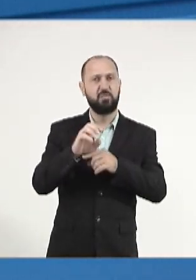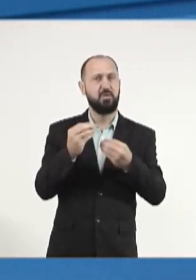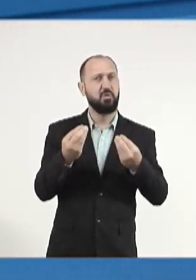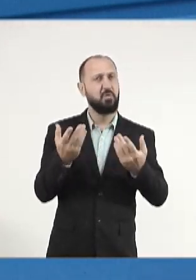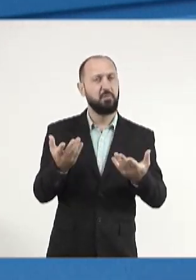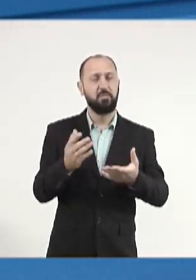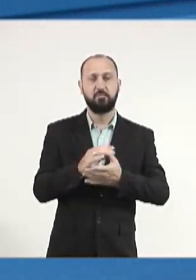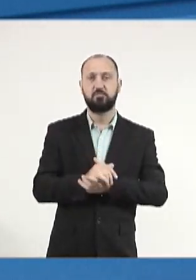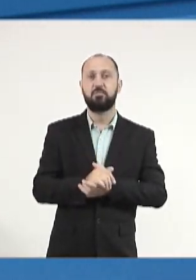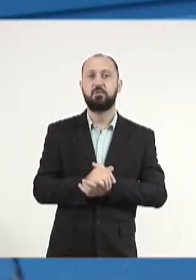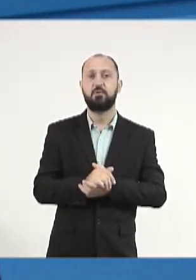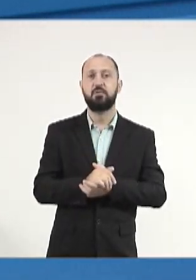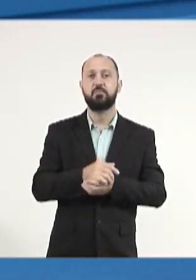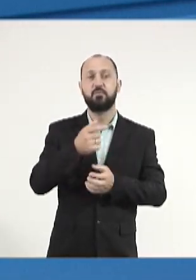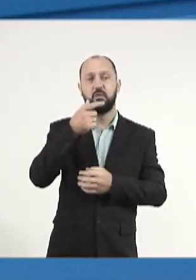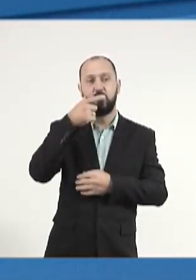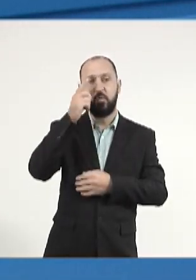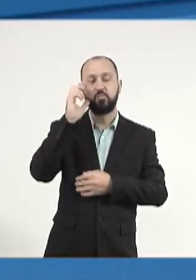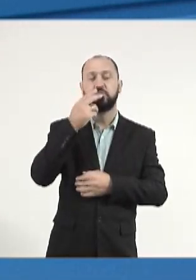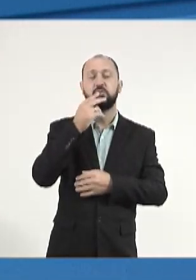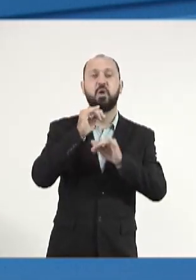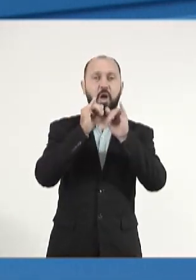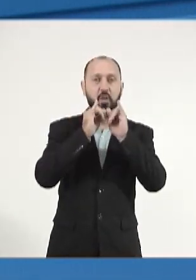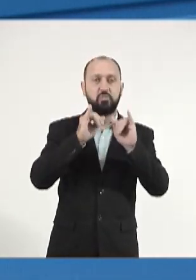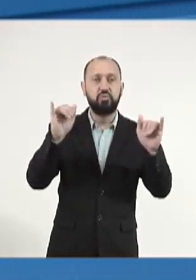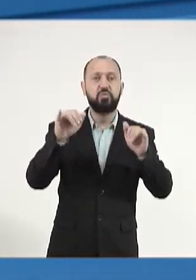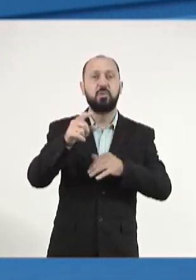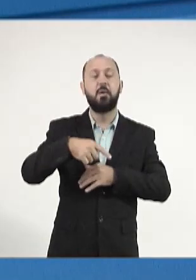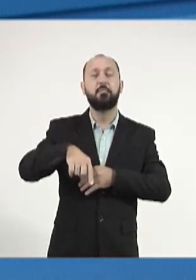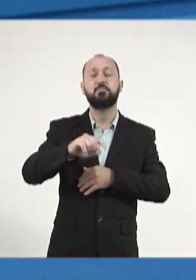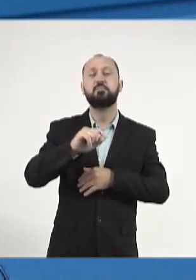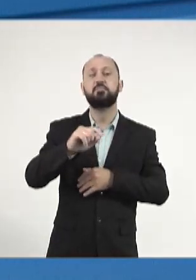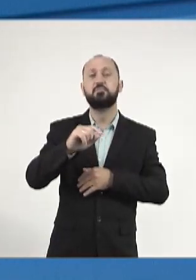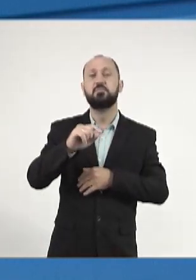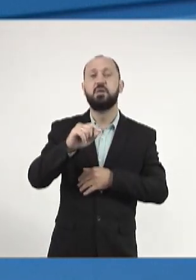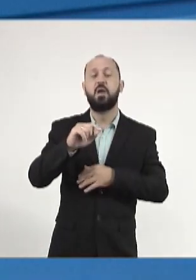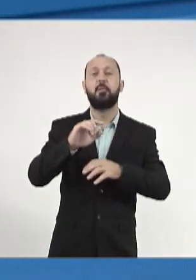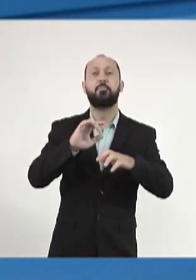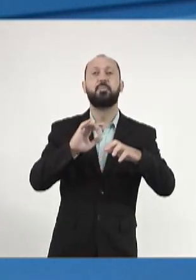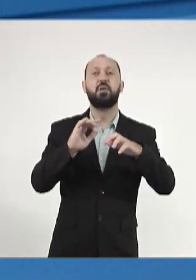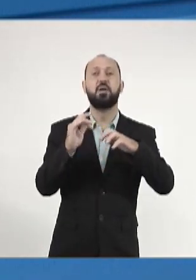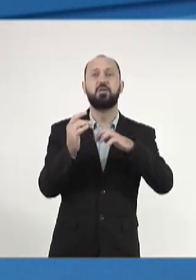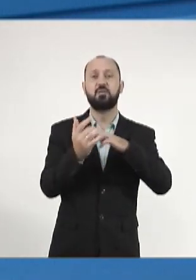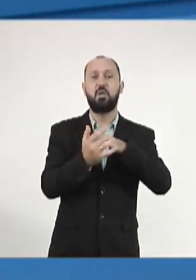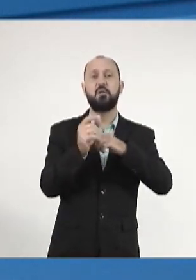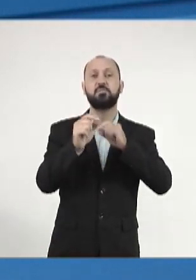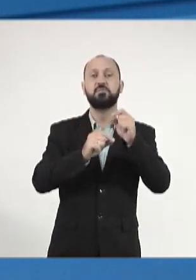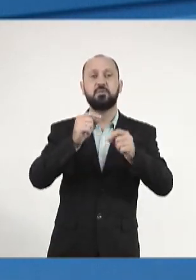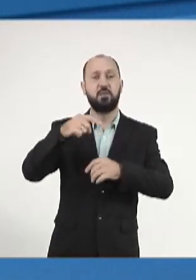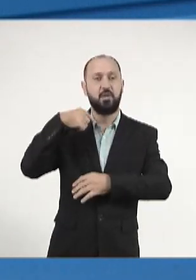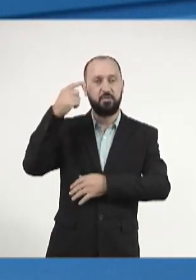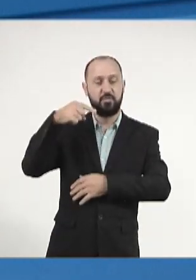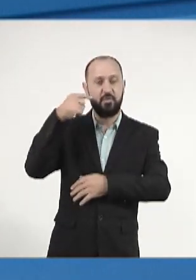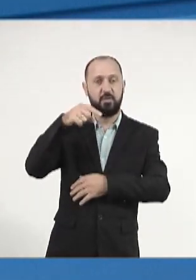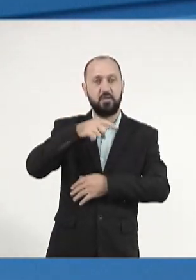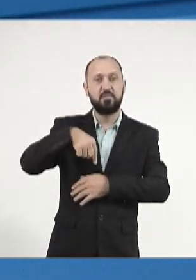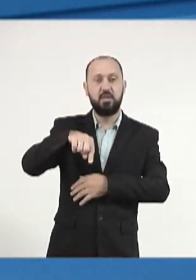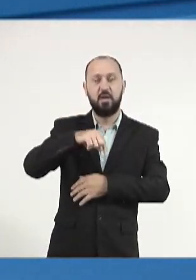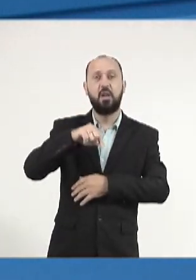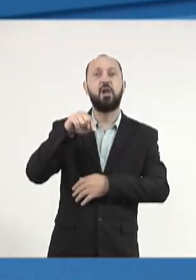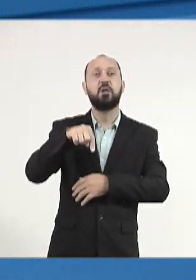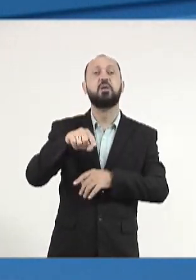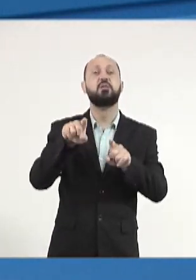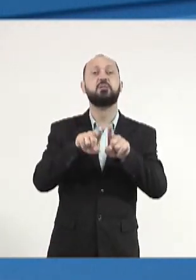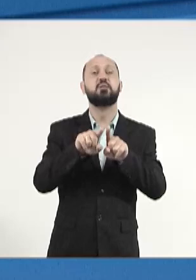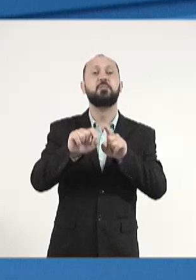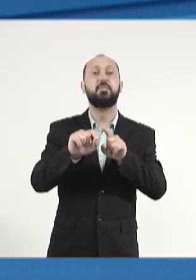E ontem também saiu a notícia, circulou pelas redes sociais, de que a advogada dessa área seria